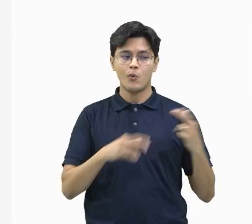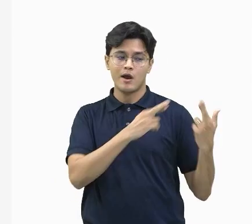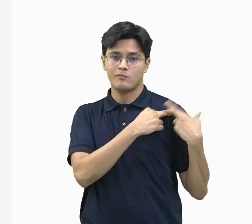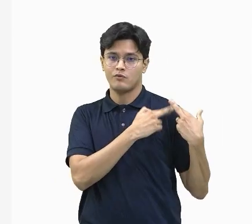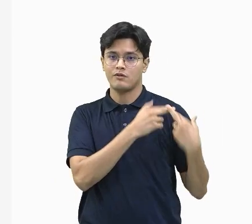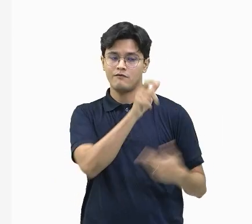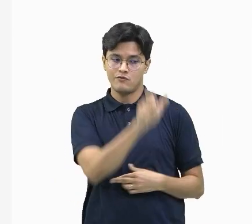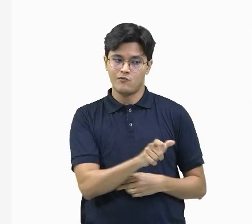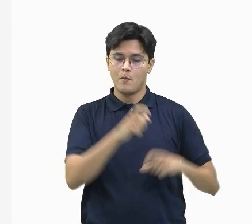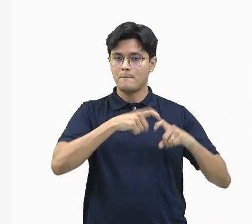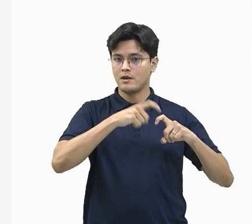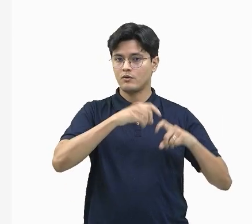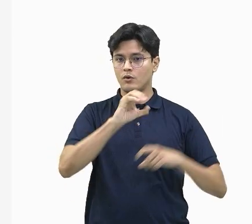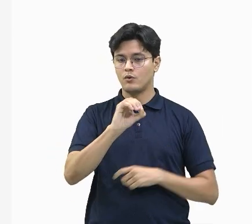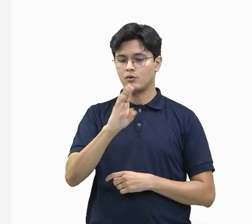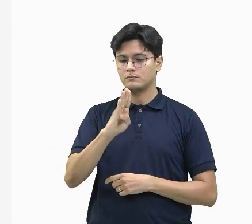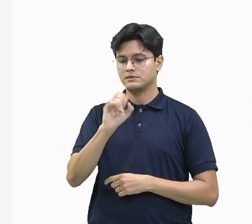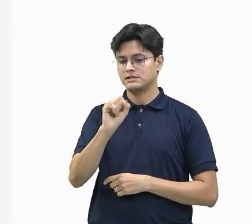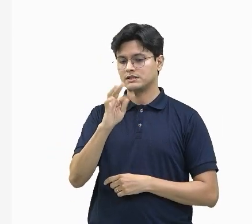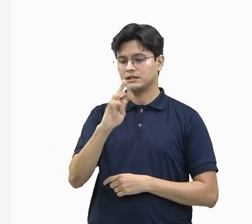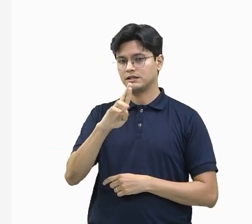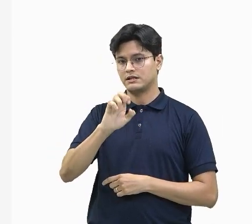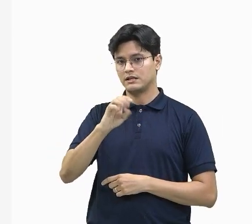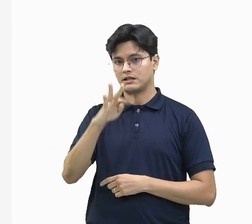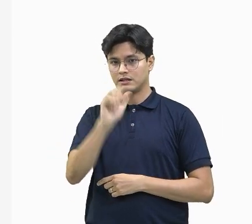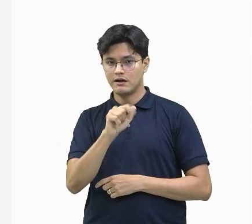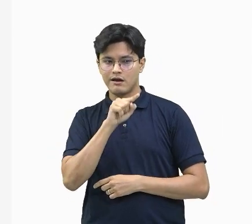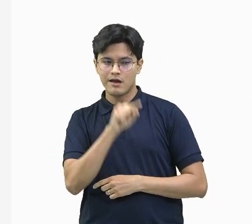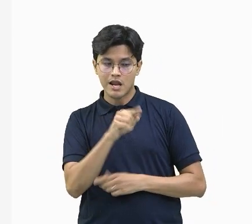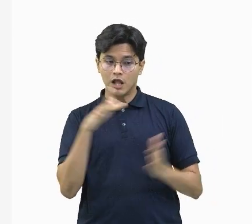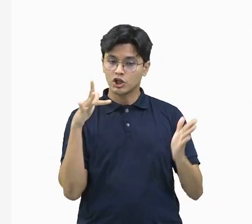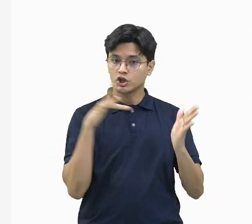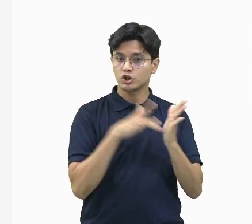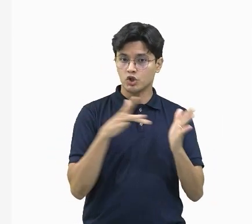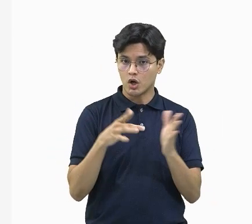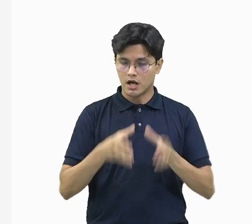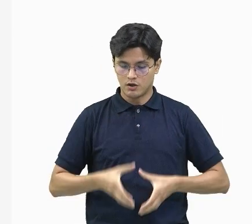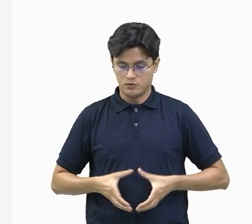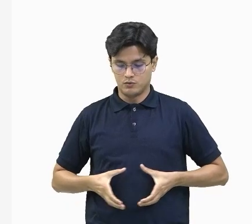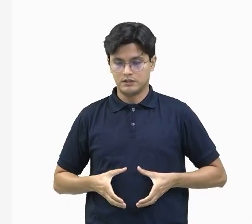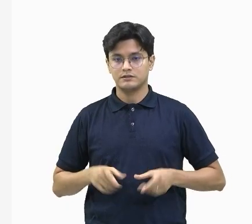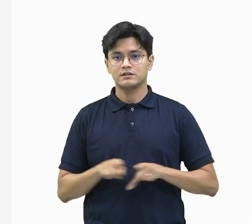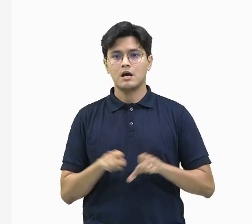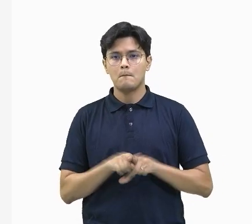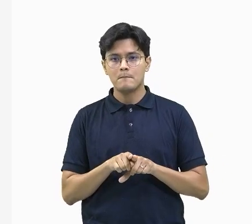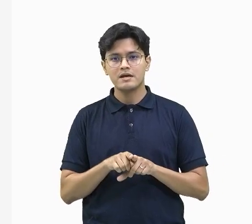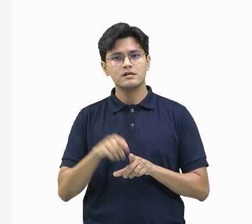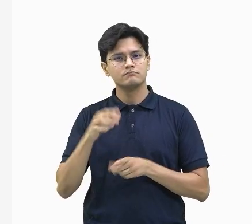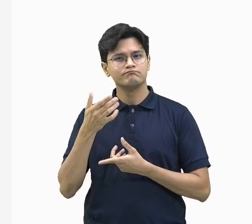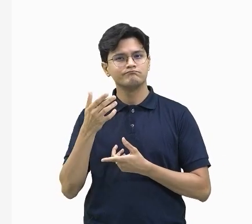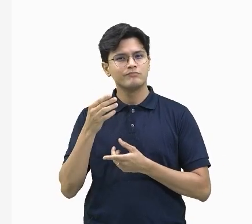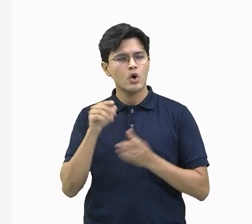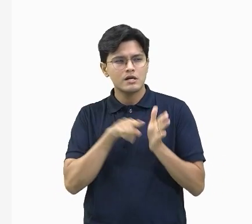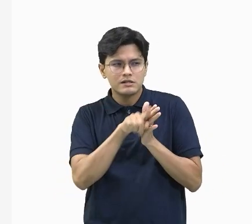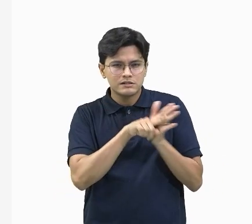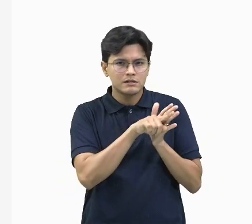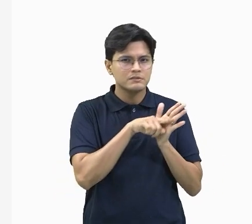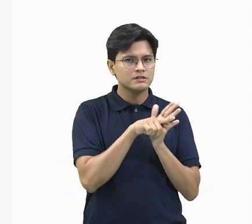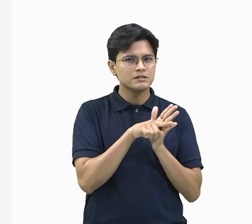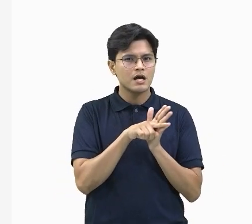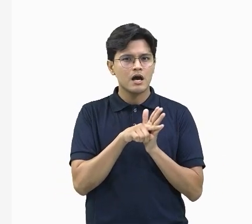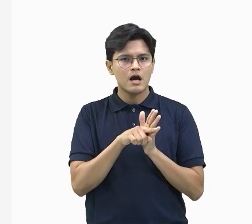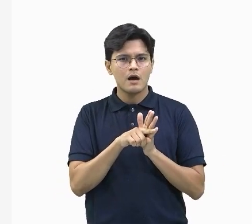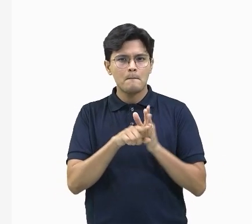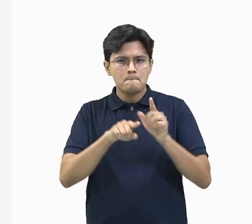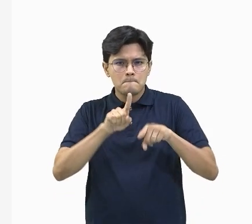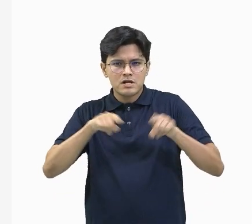que ele vai realizar a palpação do útero e uma ausculta dos batimentos cardíacos fetais. Pode ser realizada